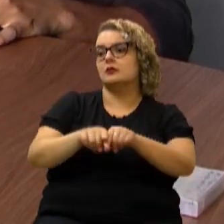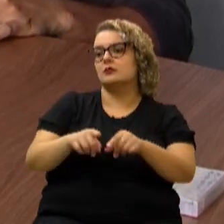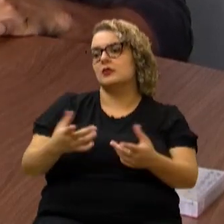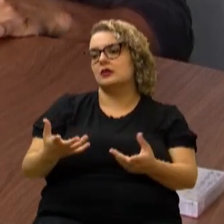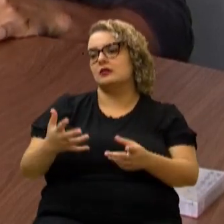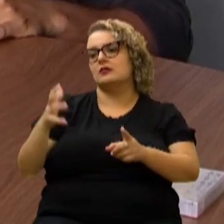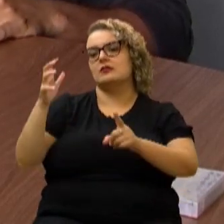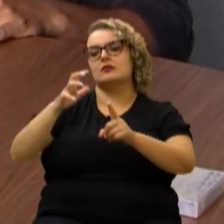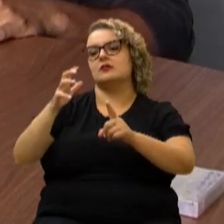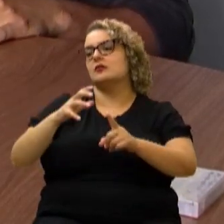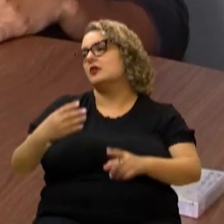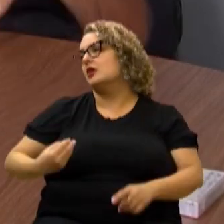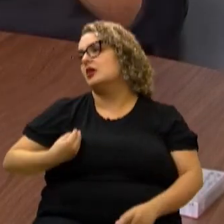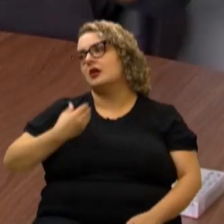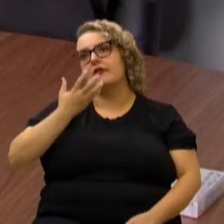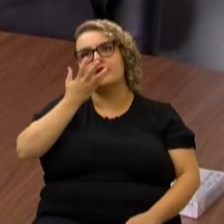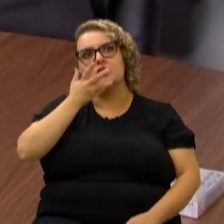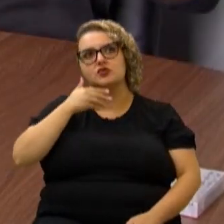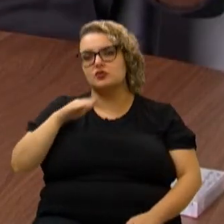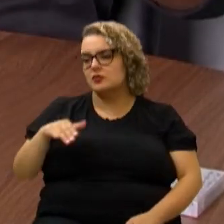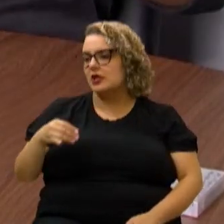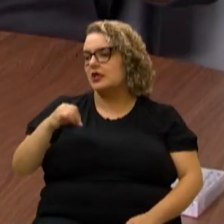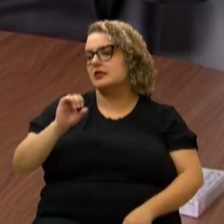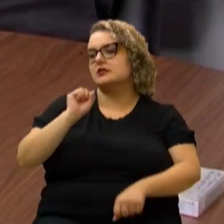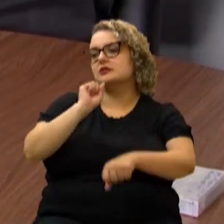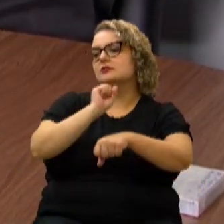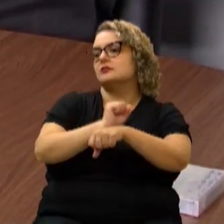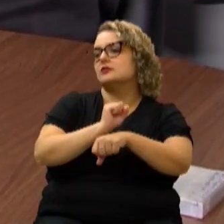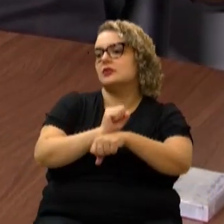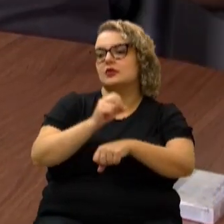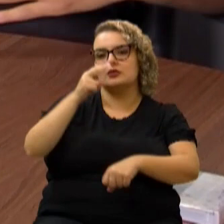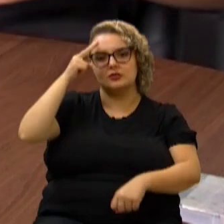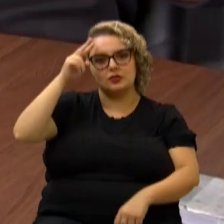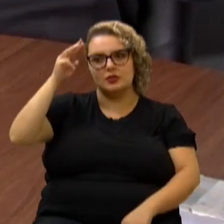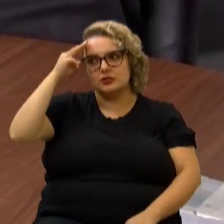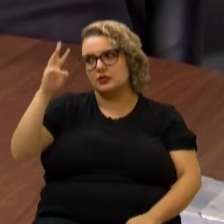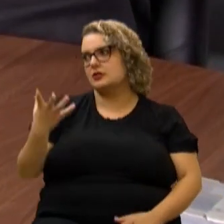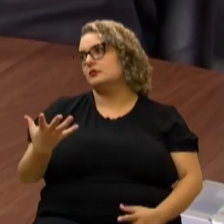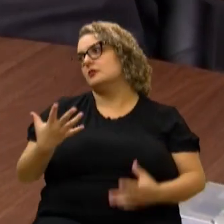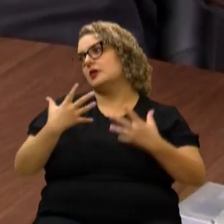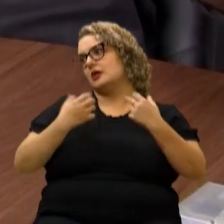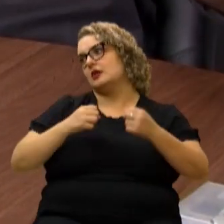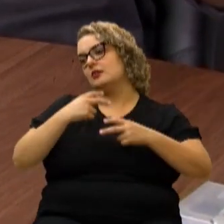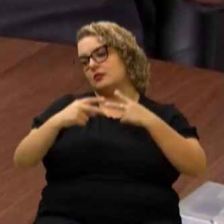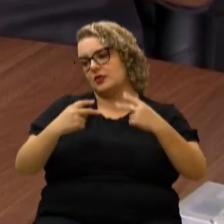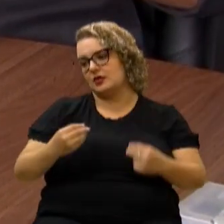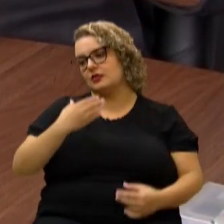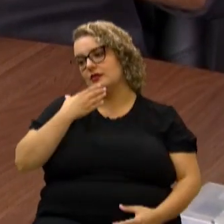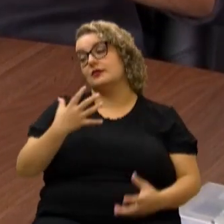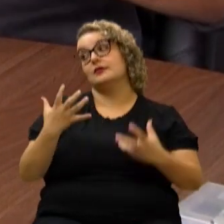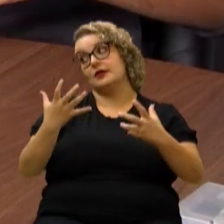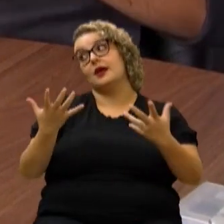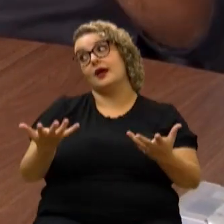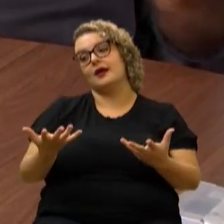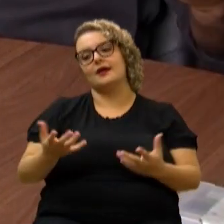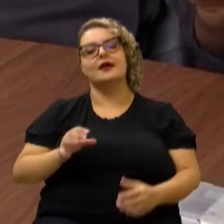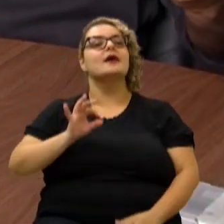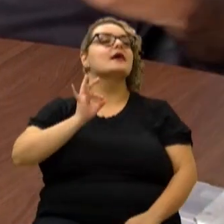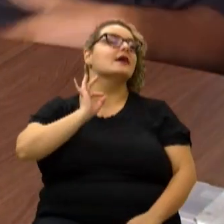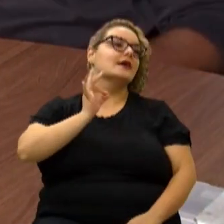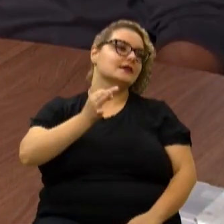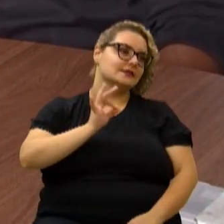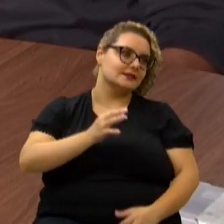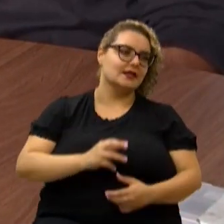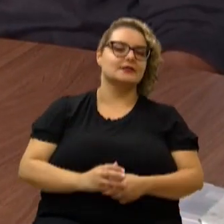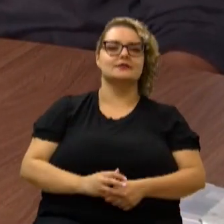também, ô João, que não vai impactar na vida de uma criança se ela puder esperar uns 2, 3 dias para ganhar um presente de Natal que ela tanto